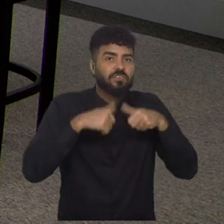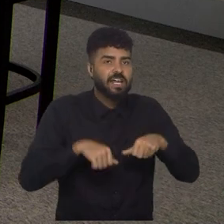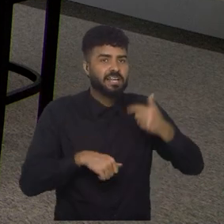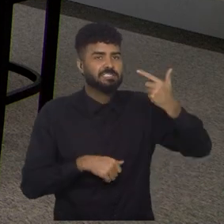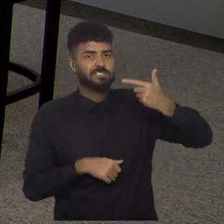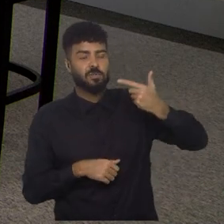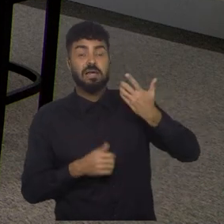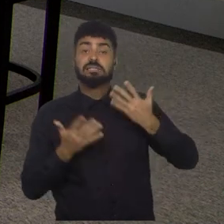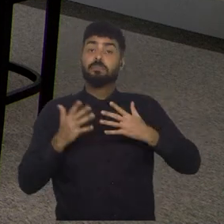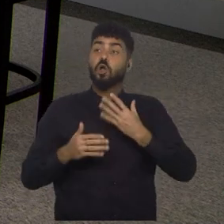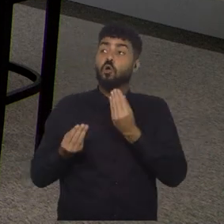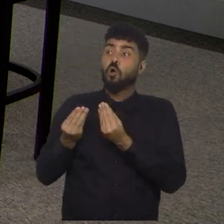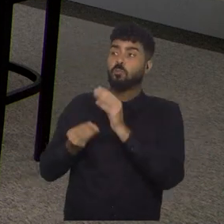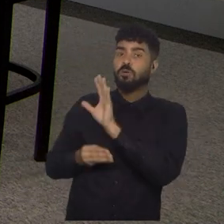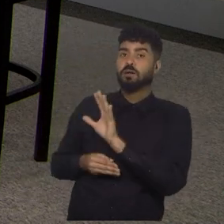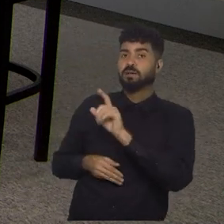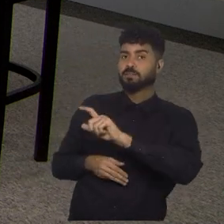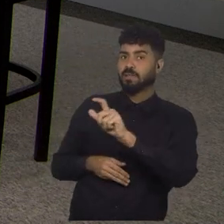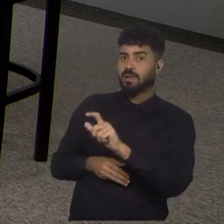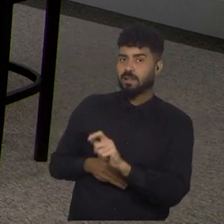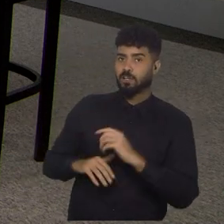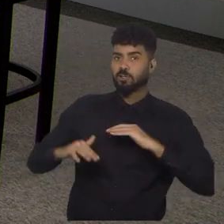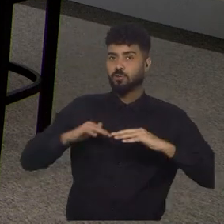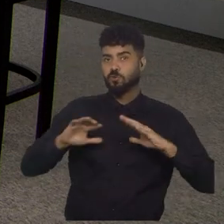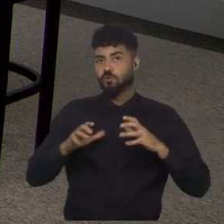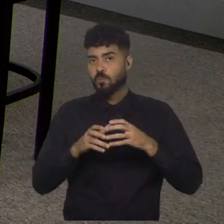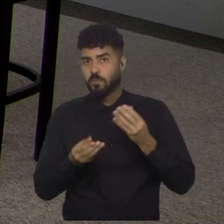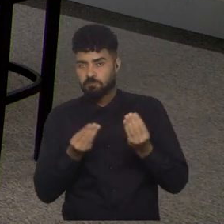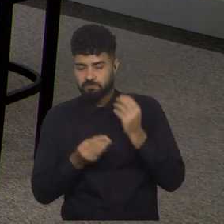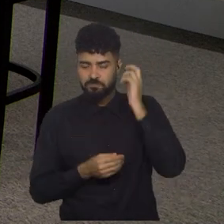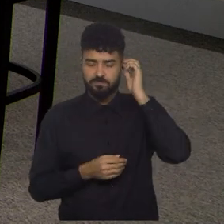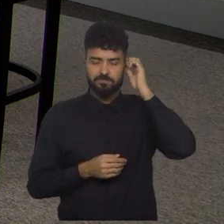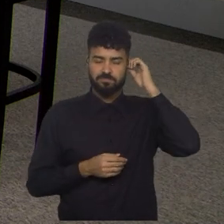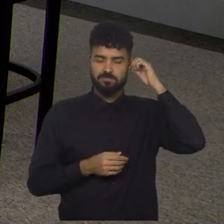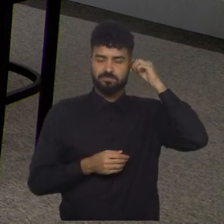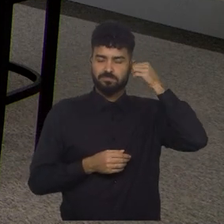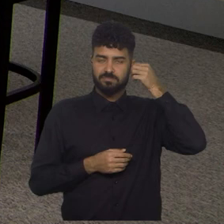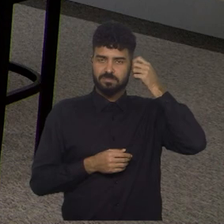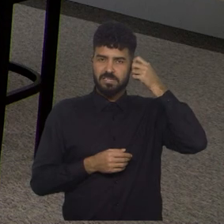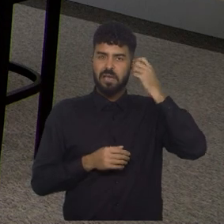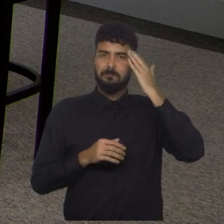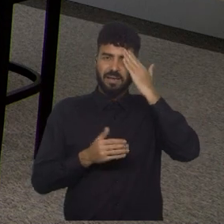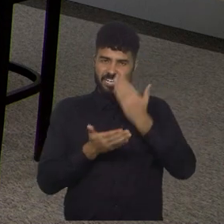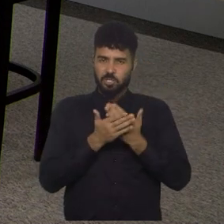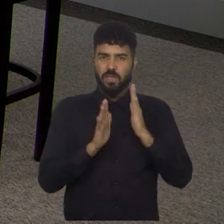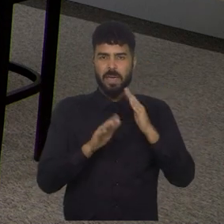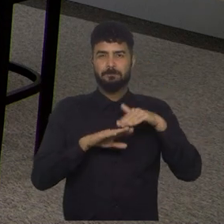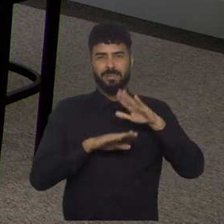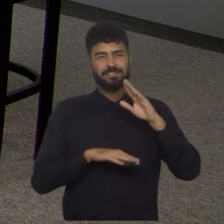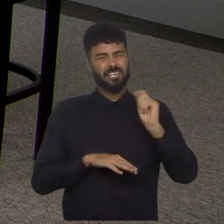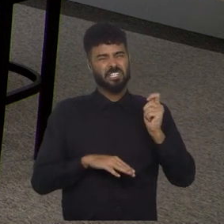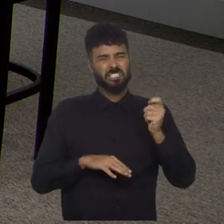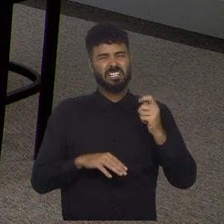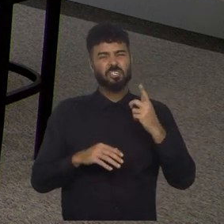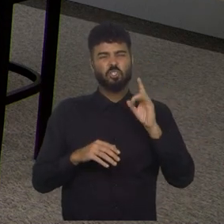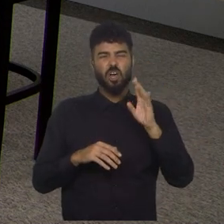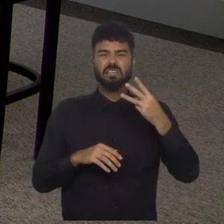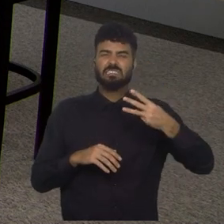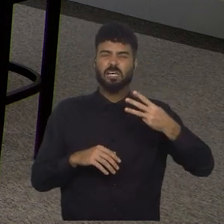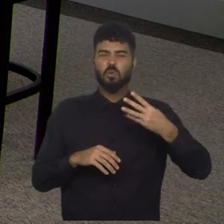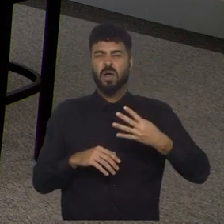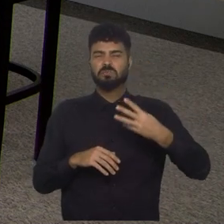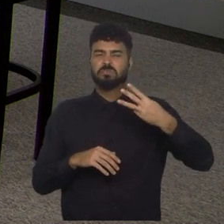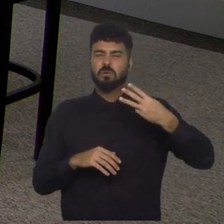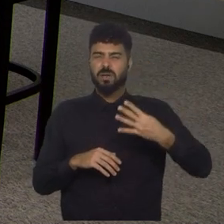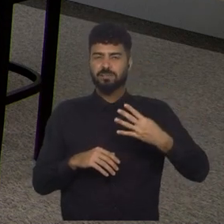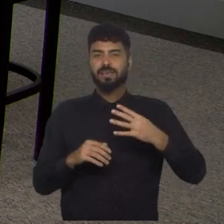muito da configuração do que acontecer no grupo. Mas acho que vai ser mais uma briga de terceiro lugar mesmo com a África do Sul. Lembrando que a